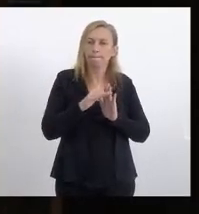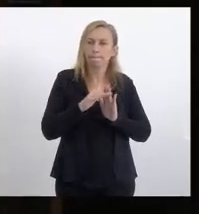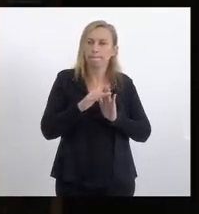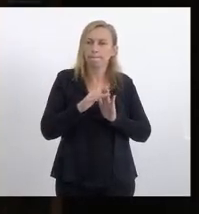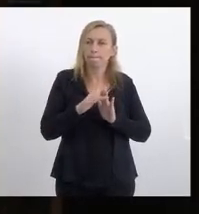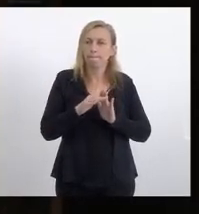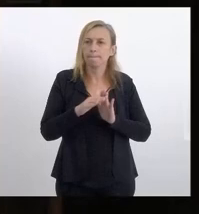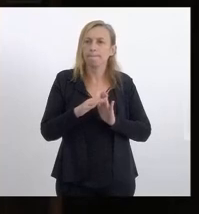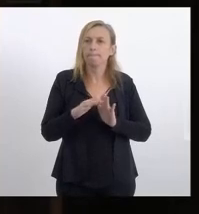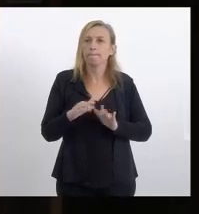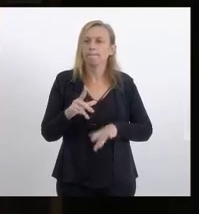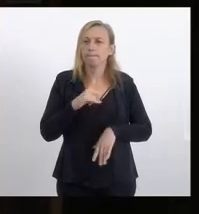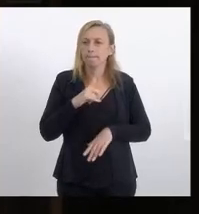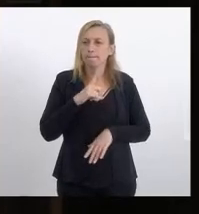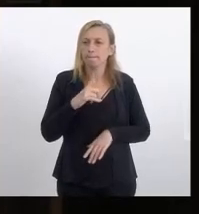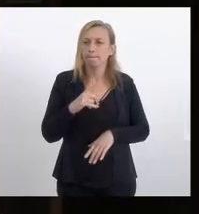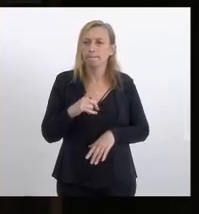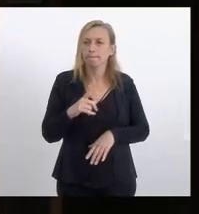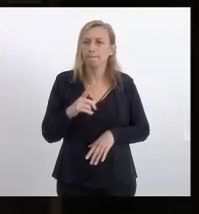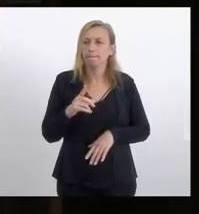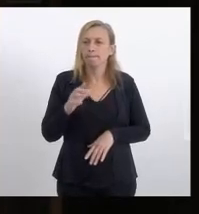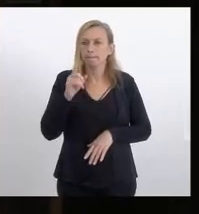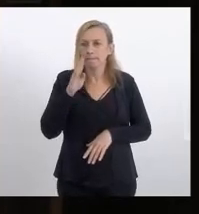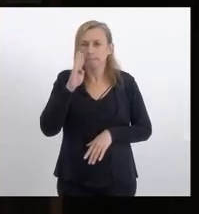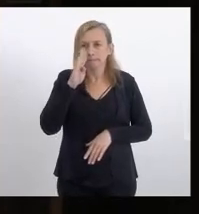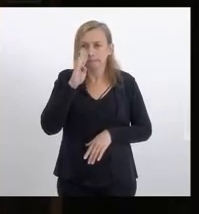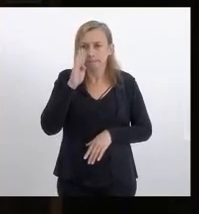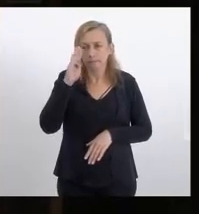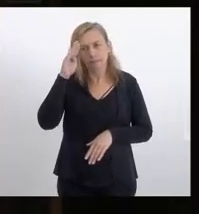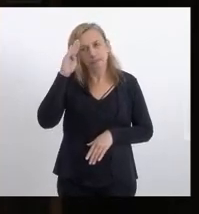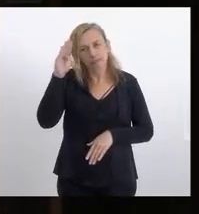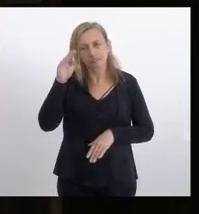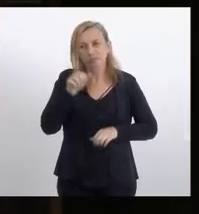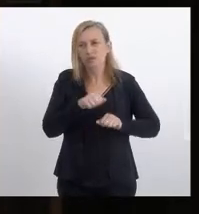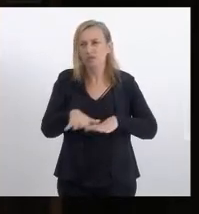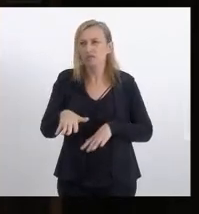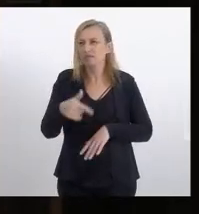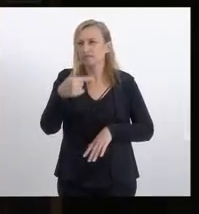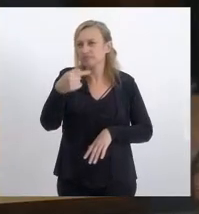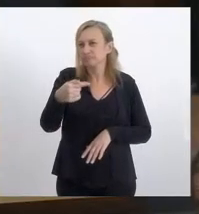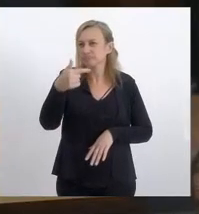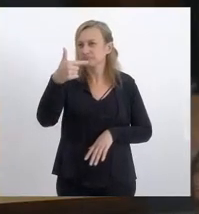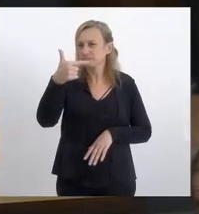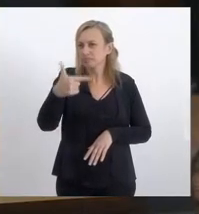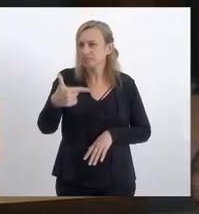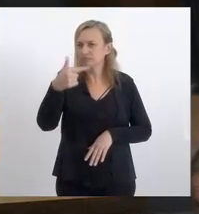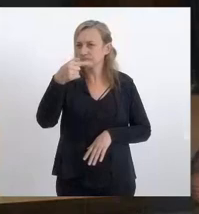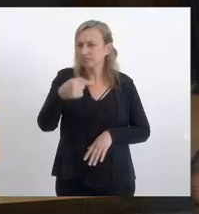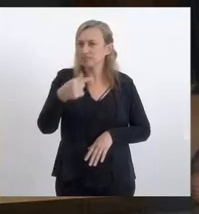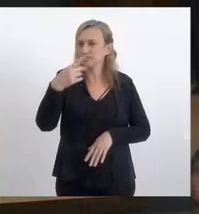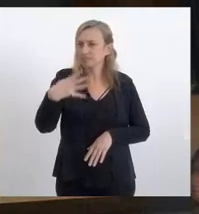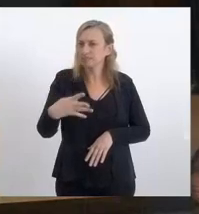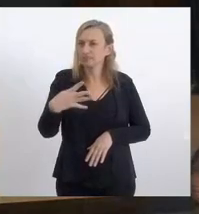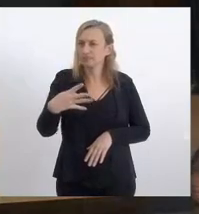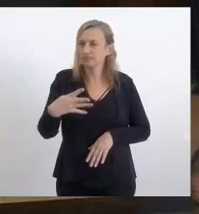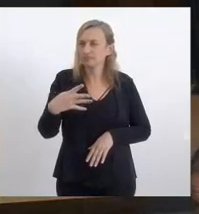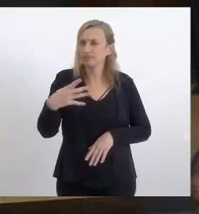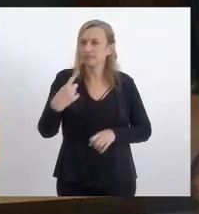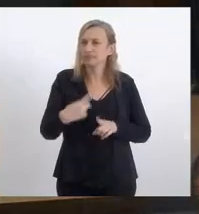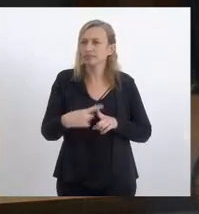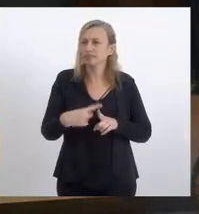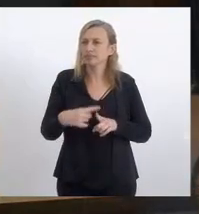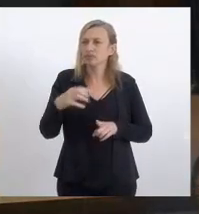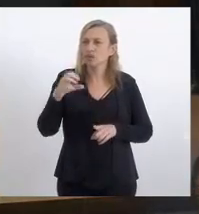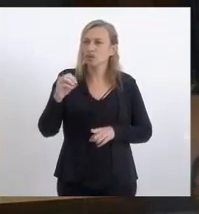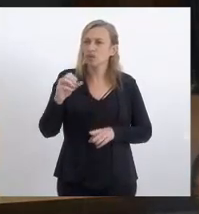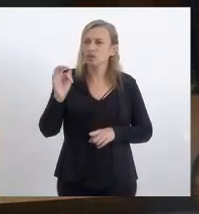tempo do coronel que é onde nós temos lá nas Forças Armadas vai até 72 anos a 74 anos por causa dos oficiais Generais